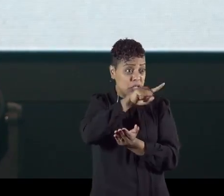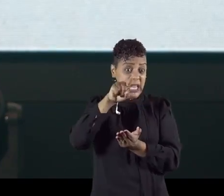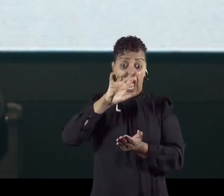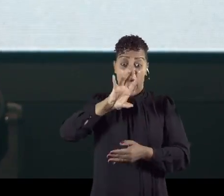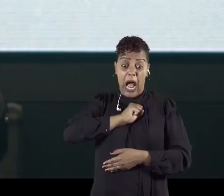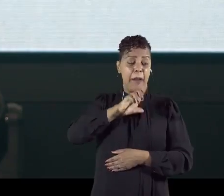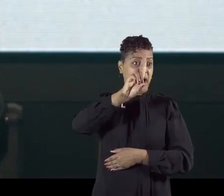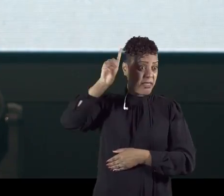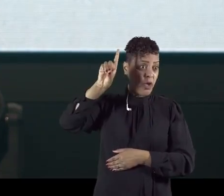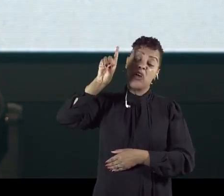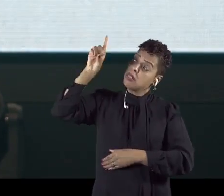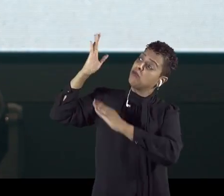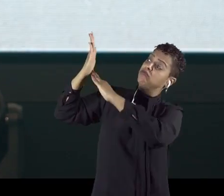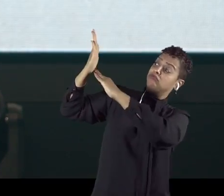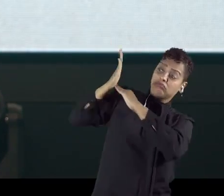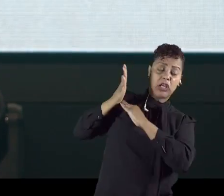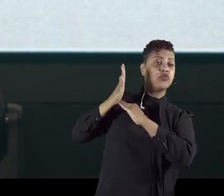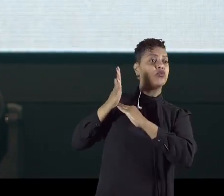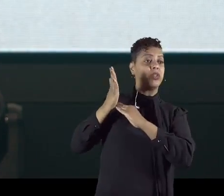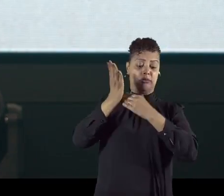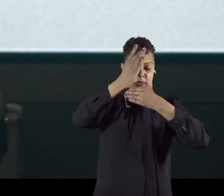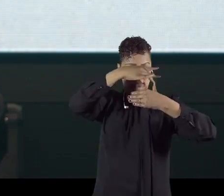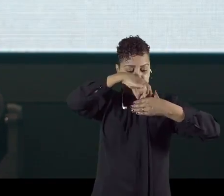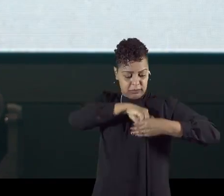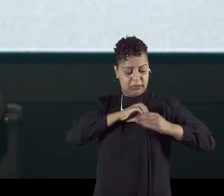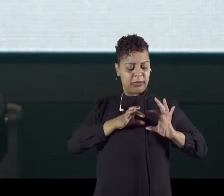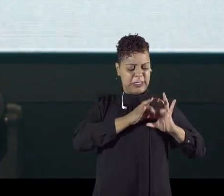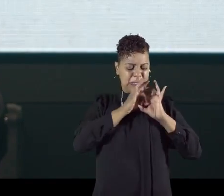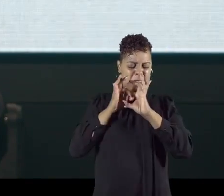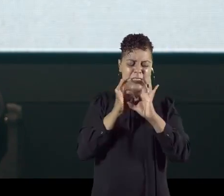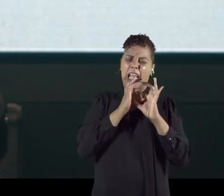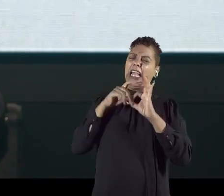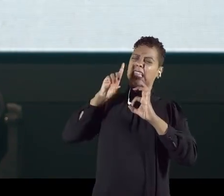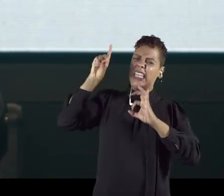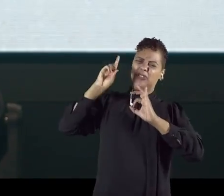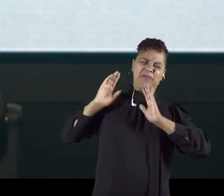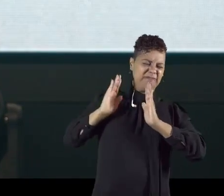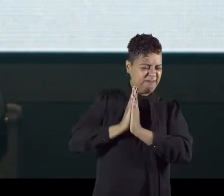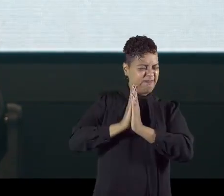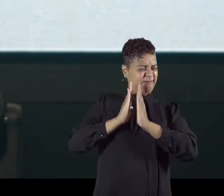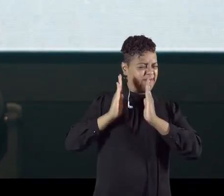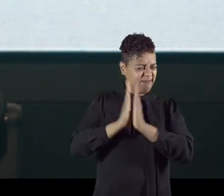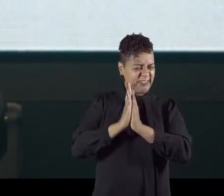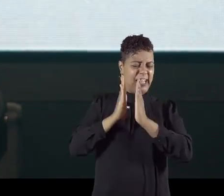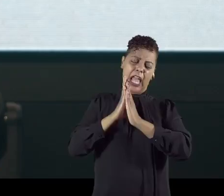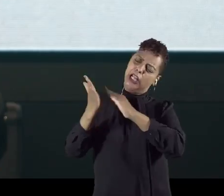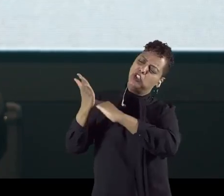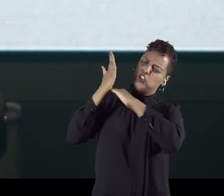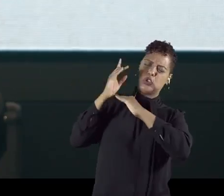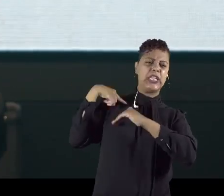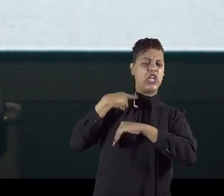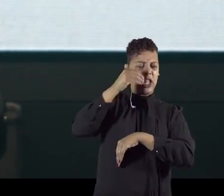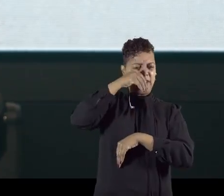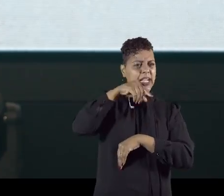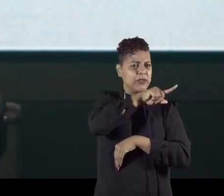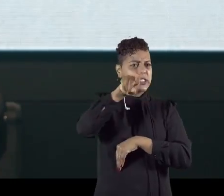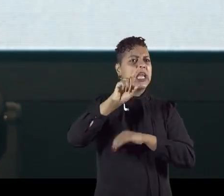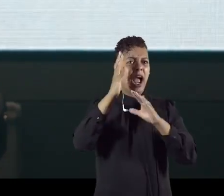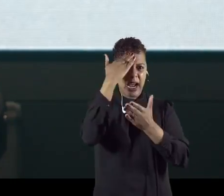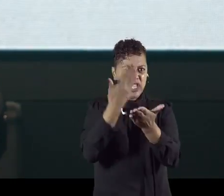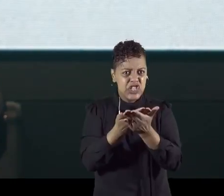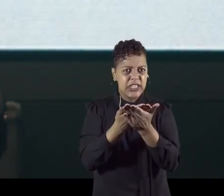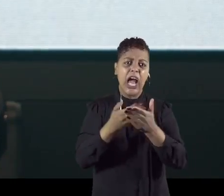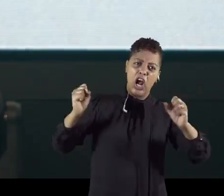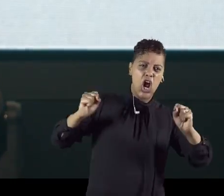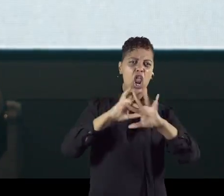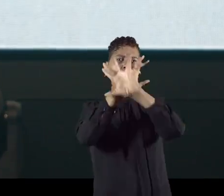Porque o próprio Deus dentro de nós é aquele que intercede por nós das nossas fraquezas você pode dar um glória a Deus né